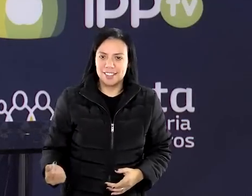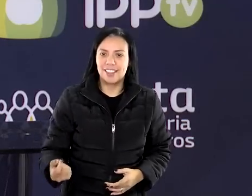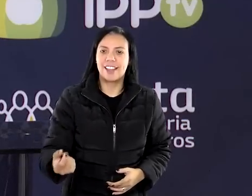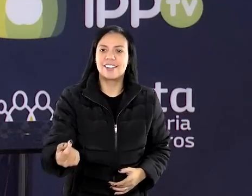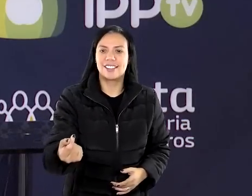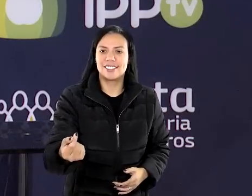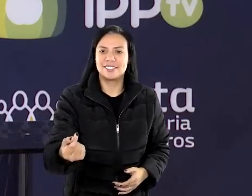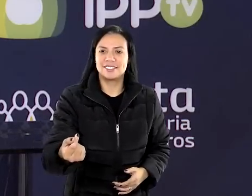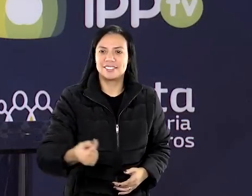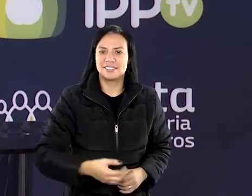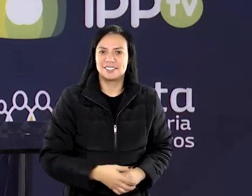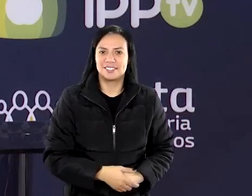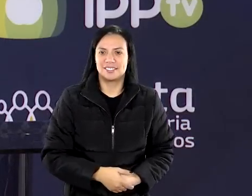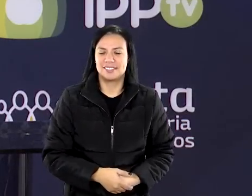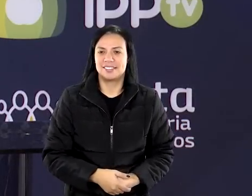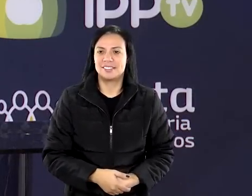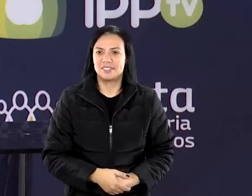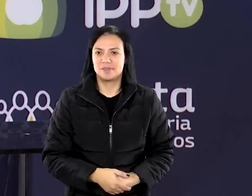Você não está na Forbes,